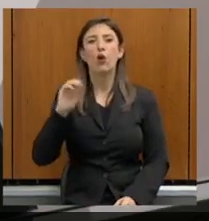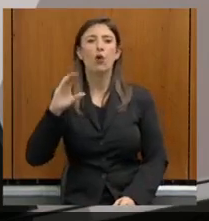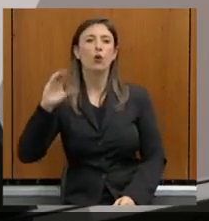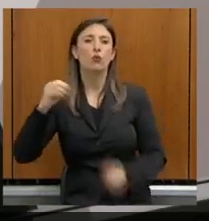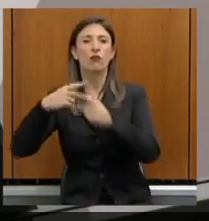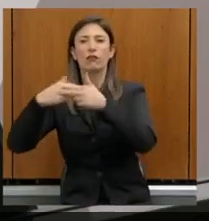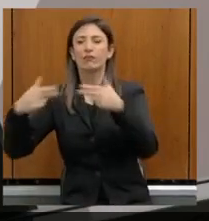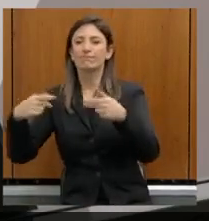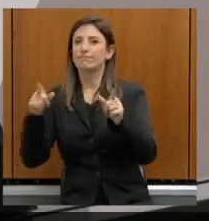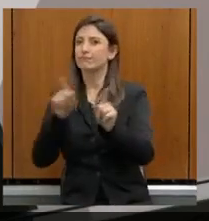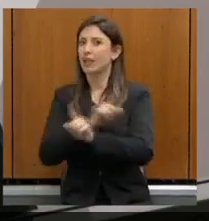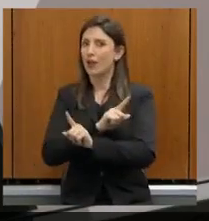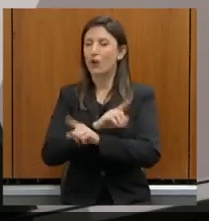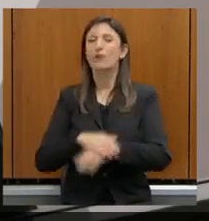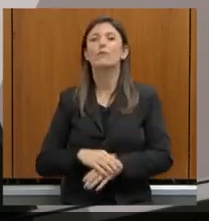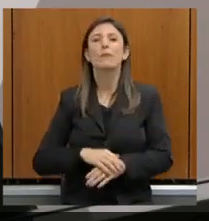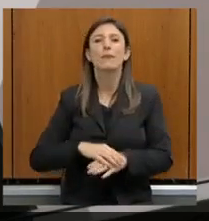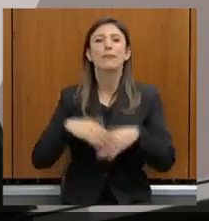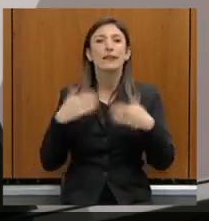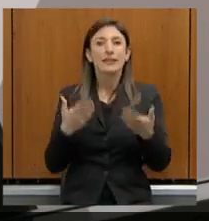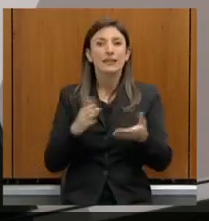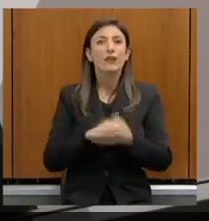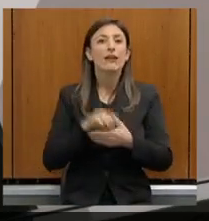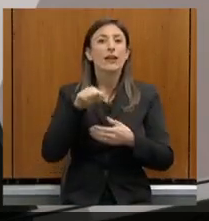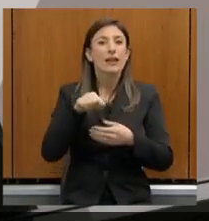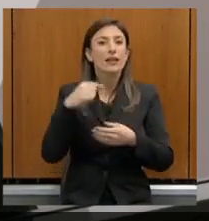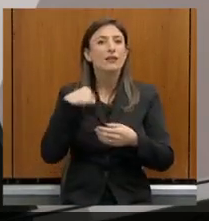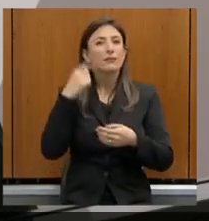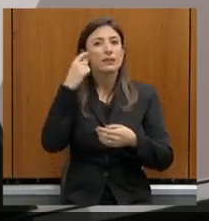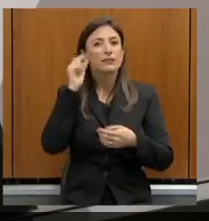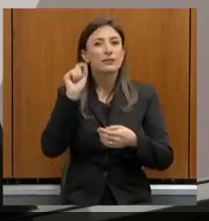presidente das cidades históricas, associação das cidades históricas,